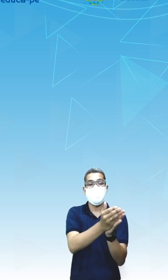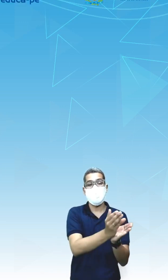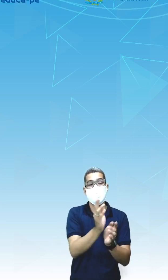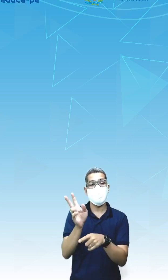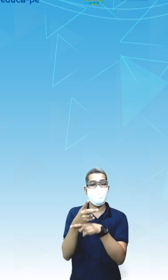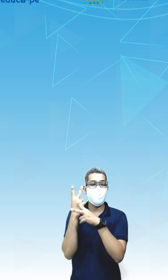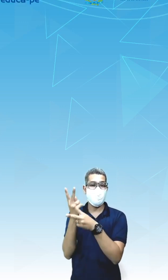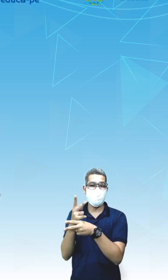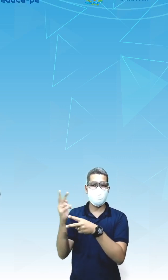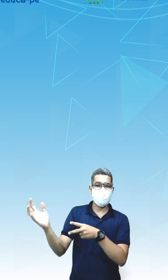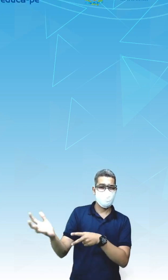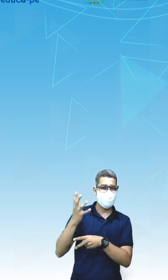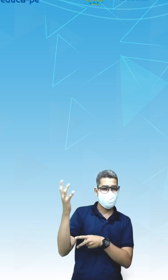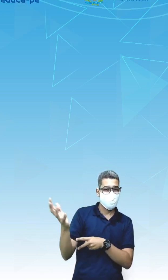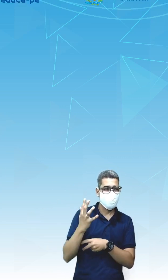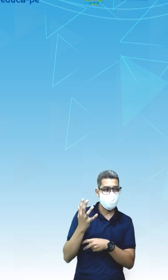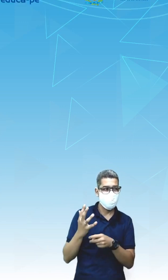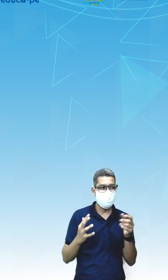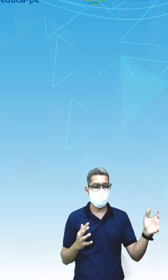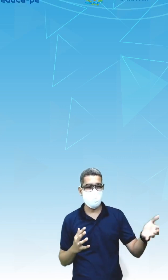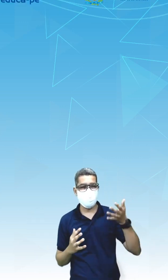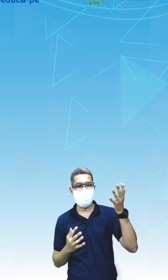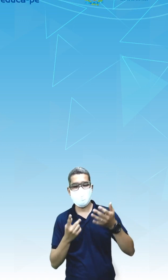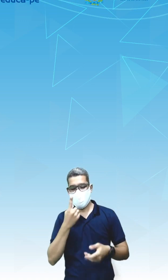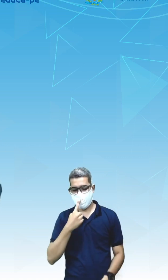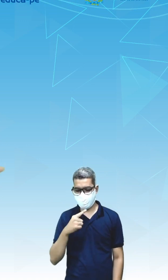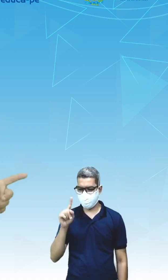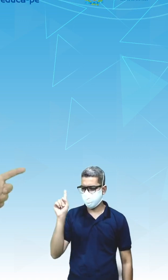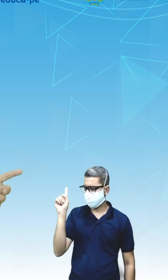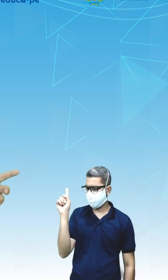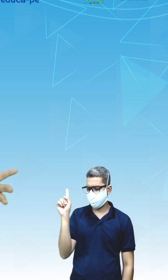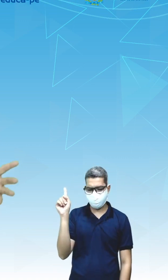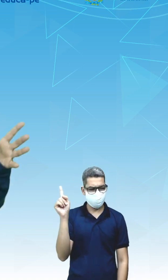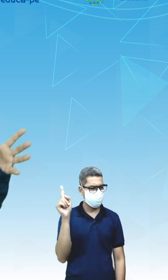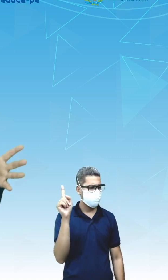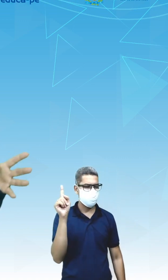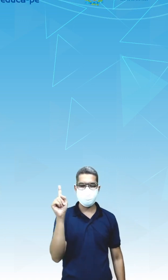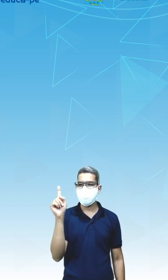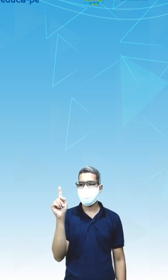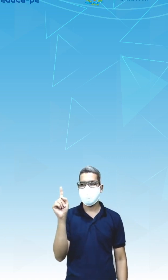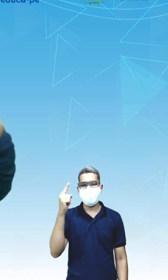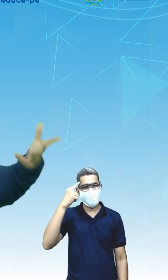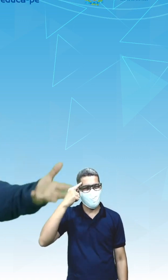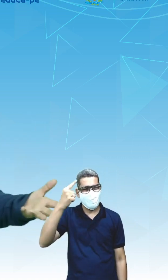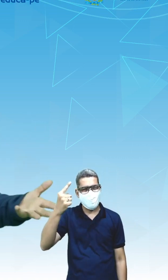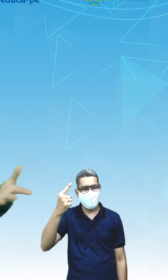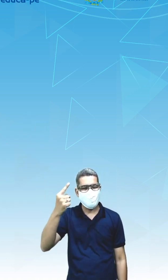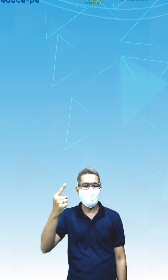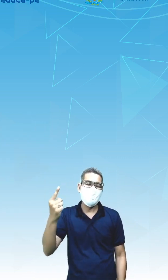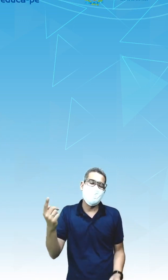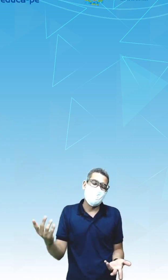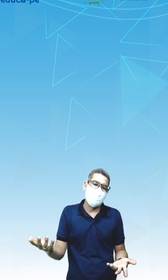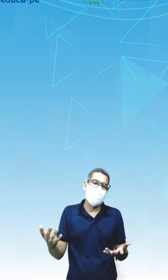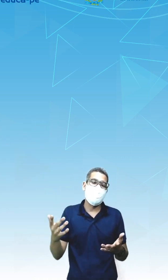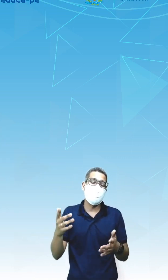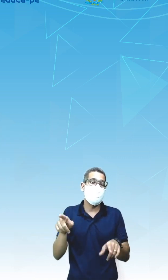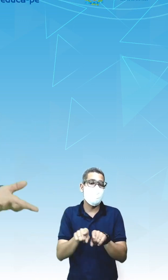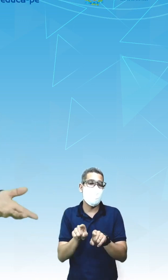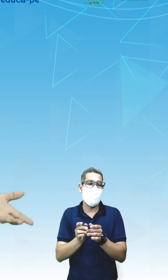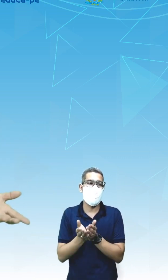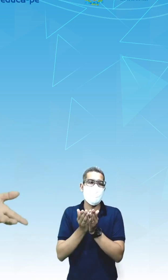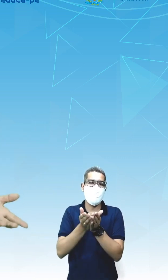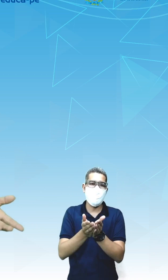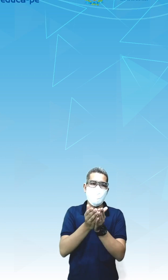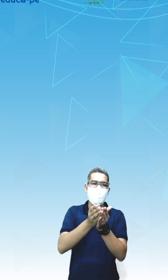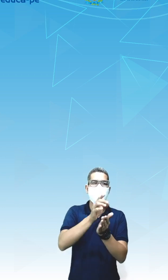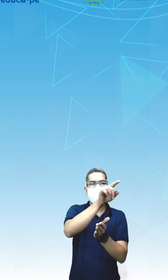é navegável ou não? Para a gente traçar estratégias para não se bater também, né, em outros lugares,